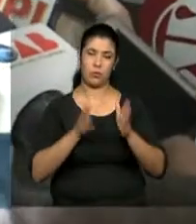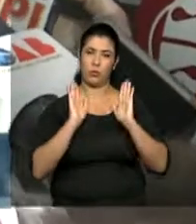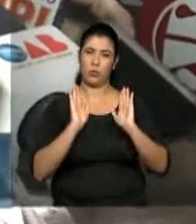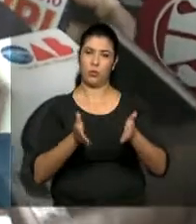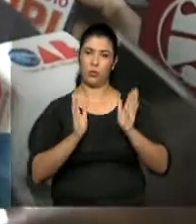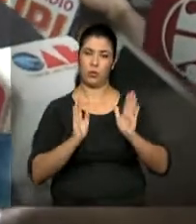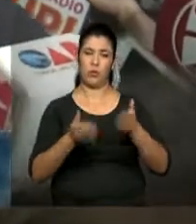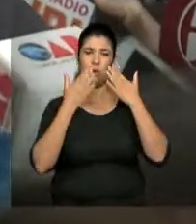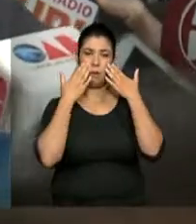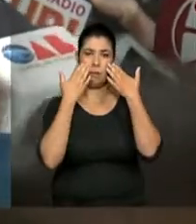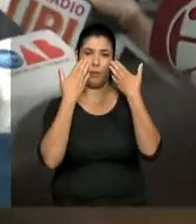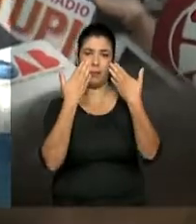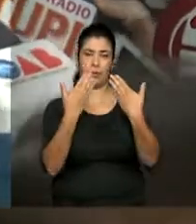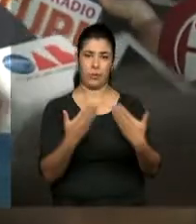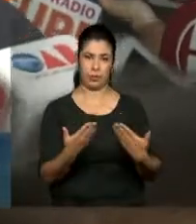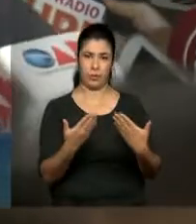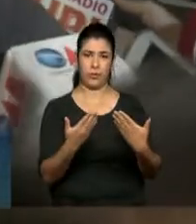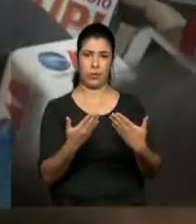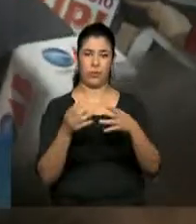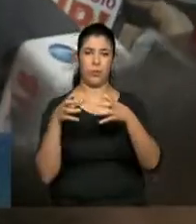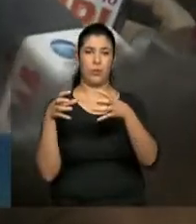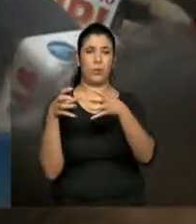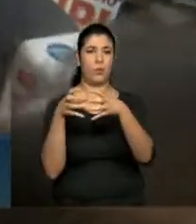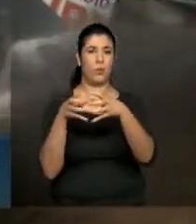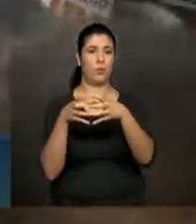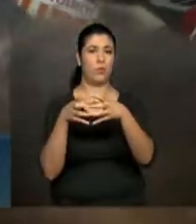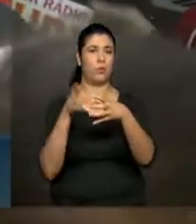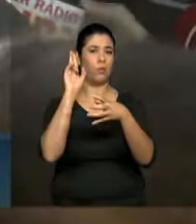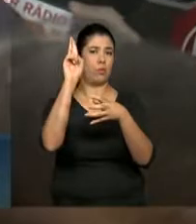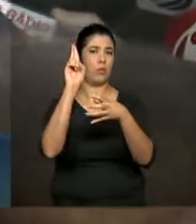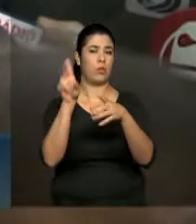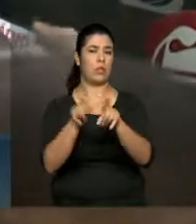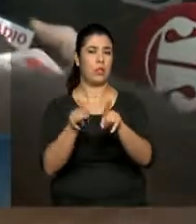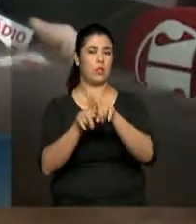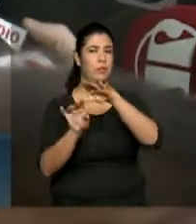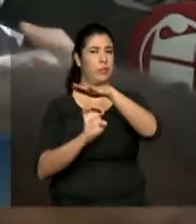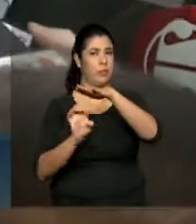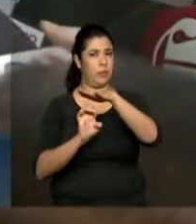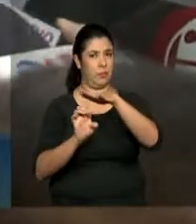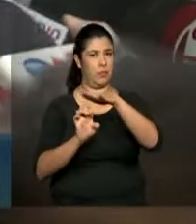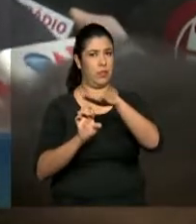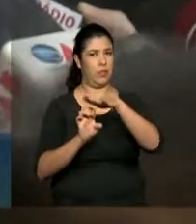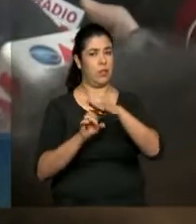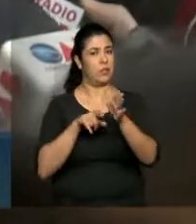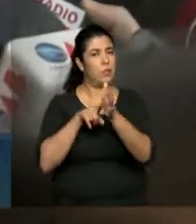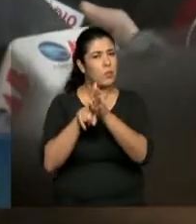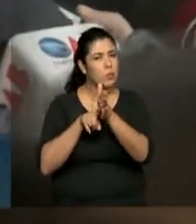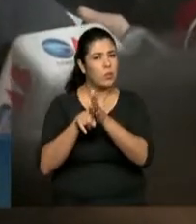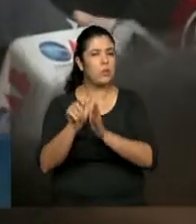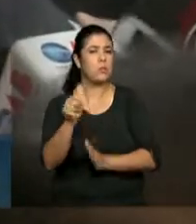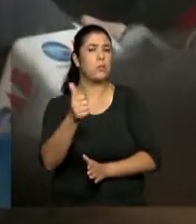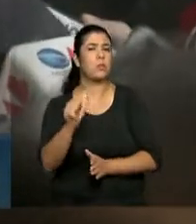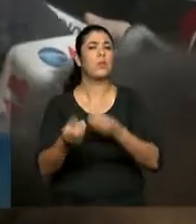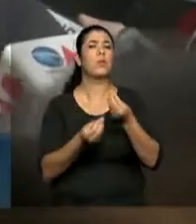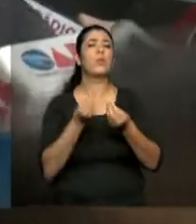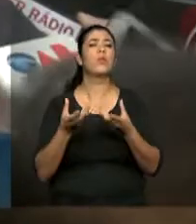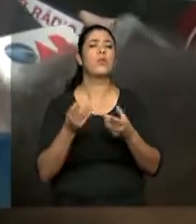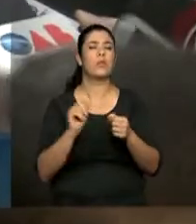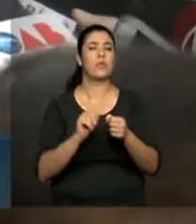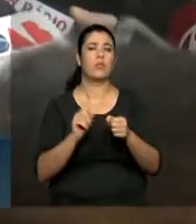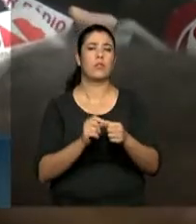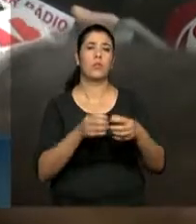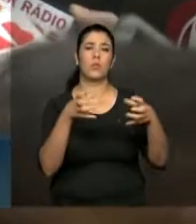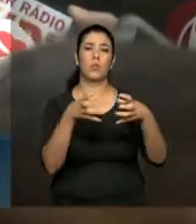apresentamos, junto com várias lideranças e empresários que foram consultados e avaliados, um conjunto